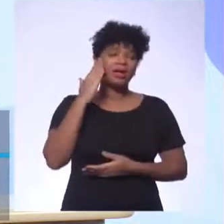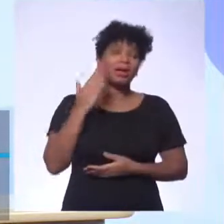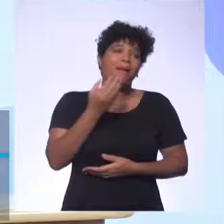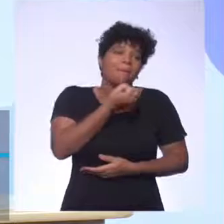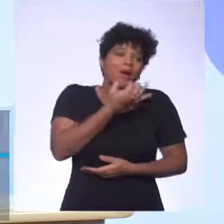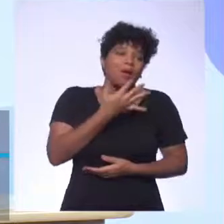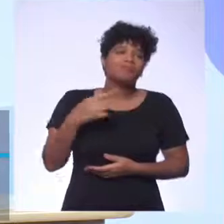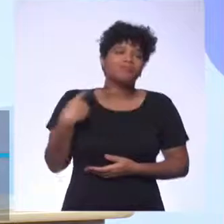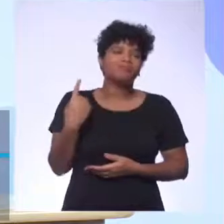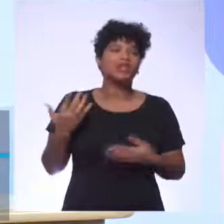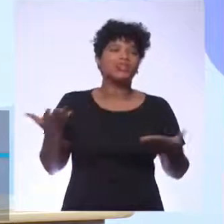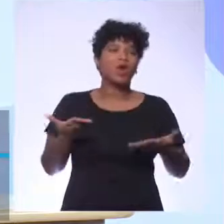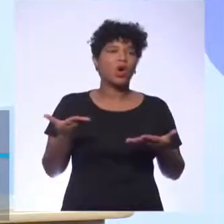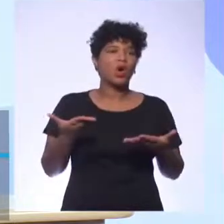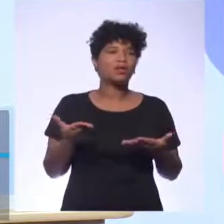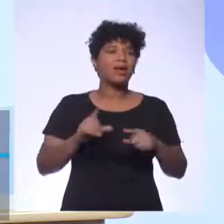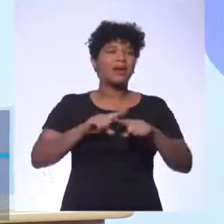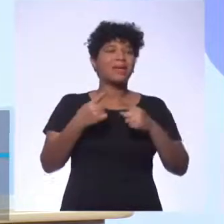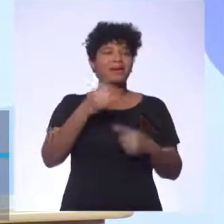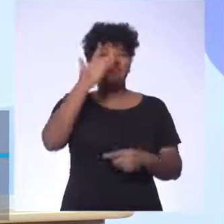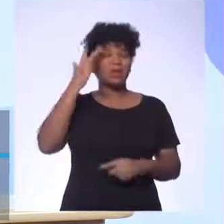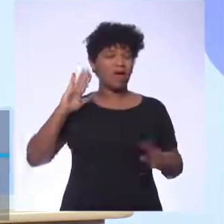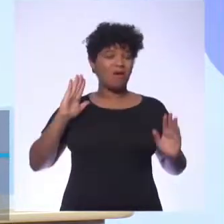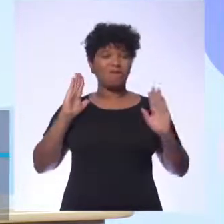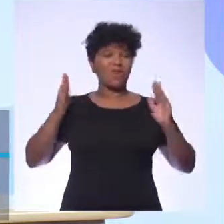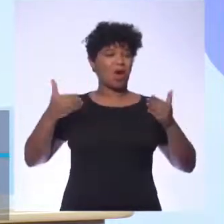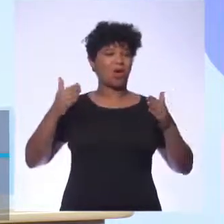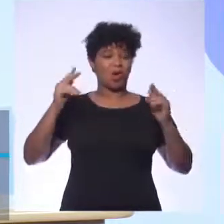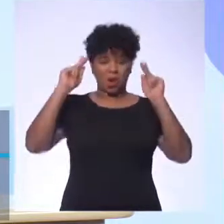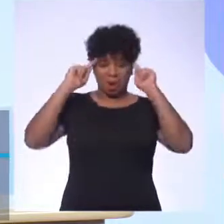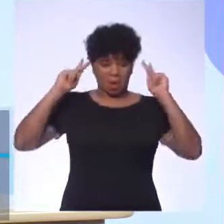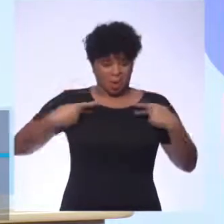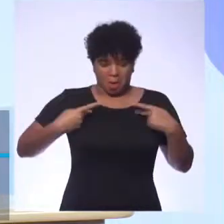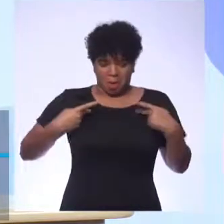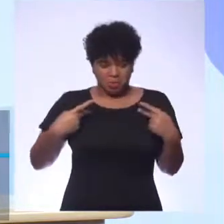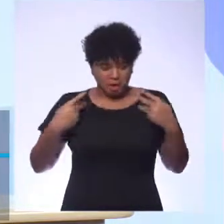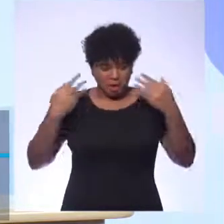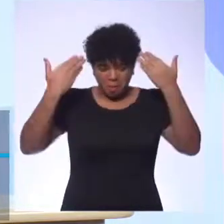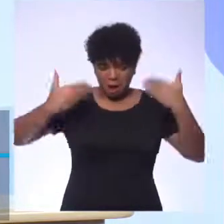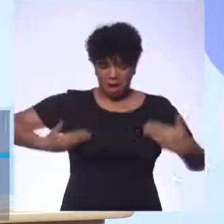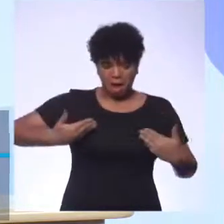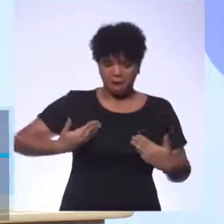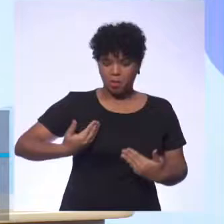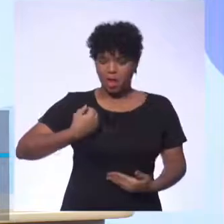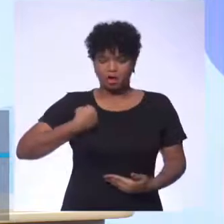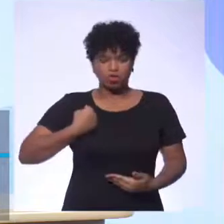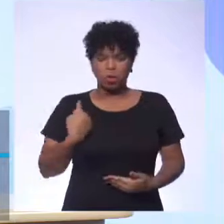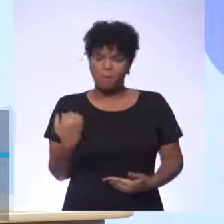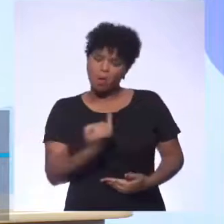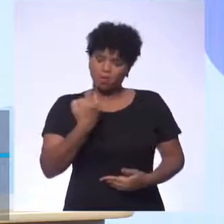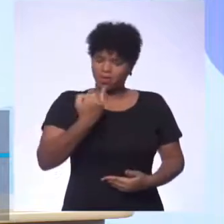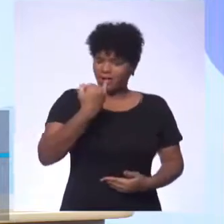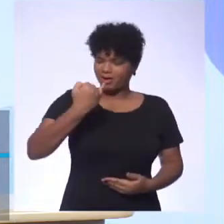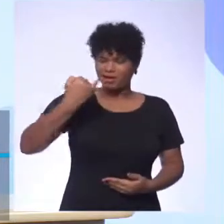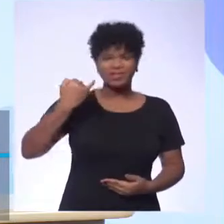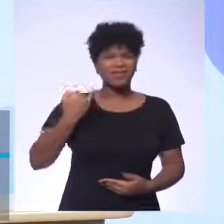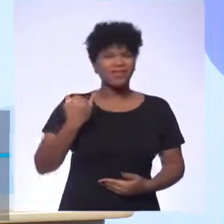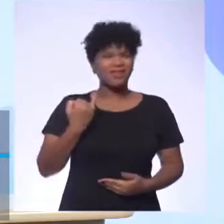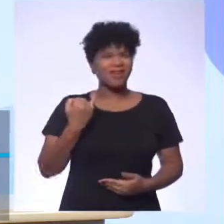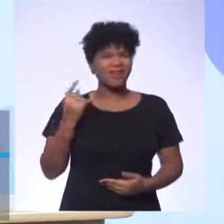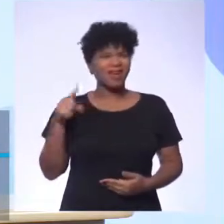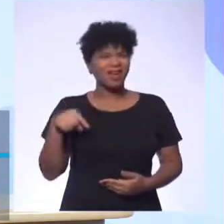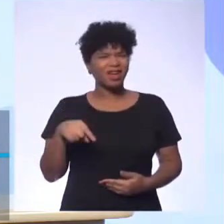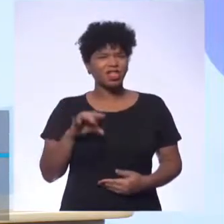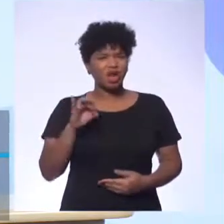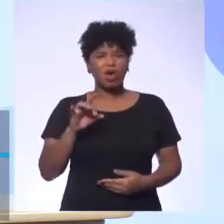presente, no individualismo extremo. Só que nós não vivemos sozinhos. Os seres humanos são animais que vivem em grupos.